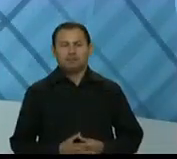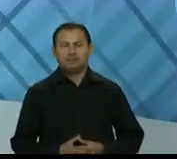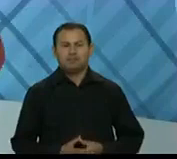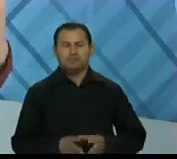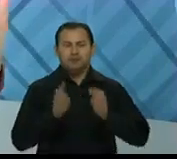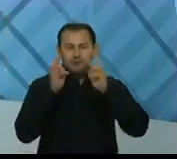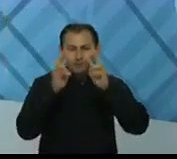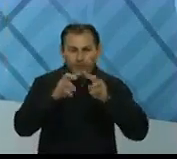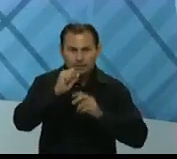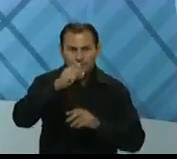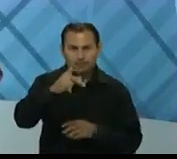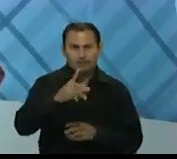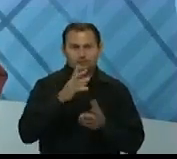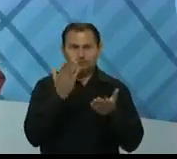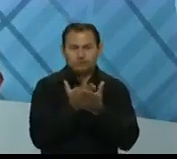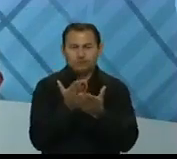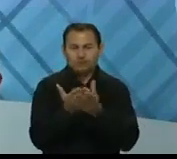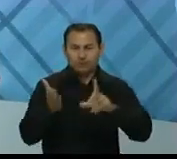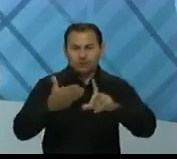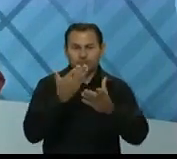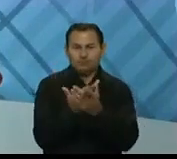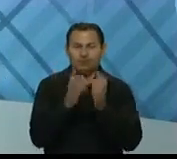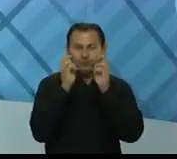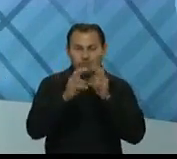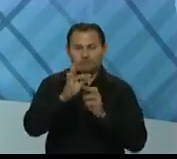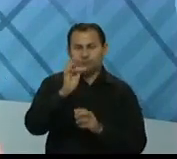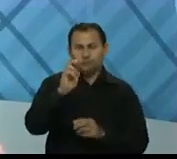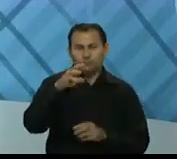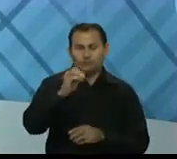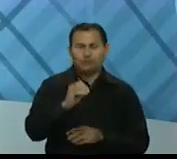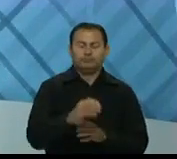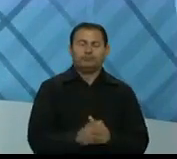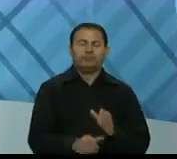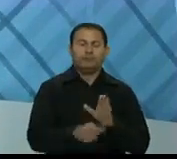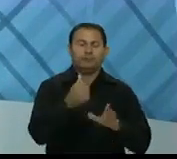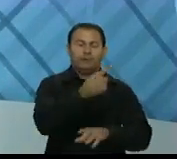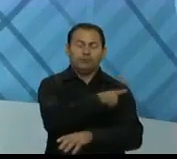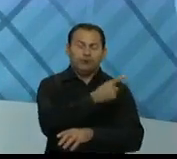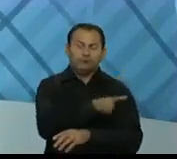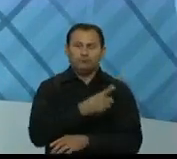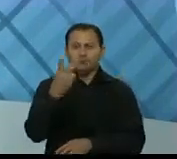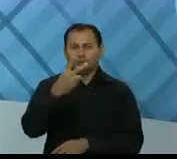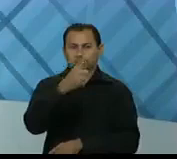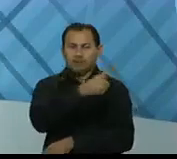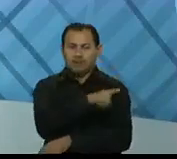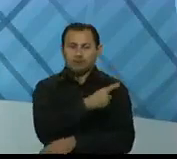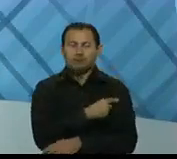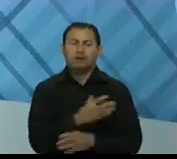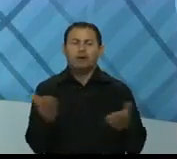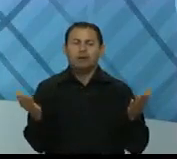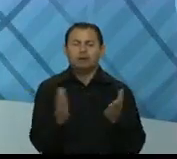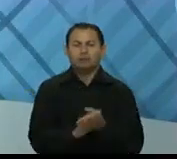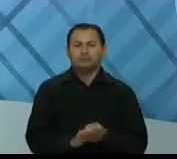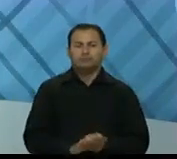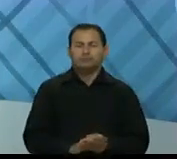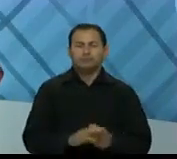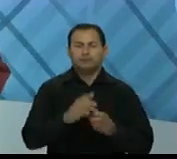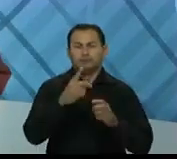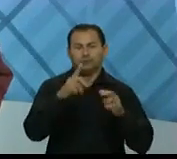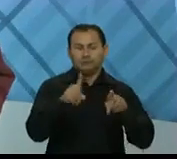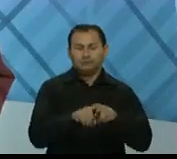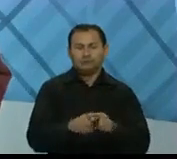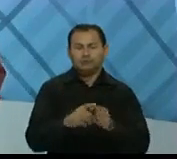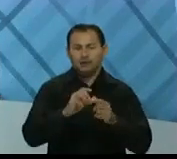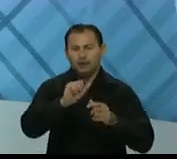Dentre as situações que já resolvemos na nossa aula, vimos a função polinomial do primeiro grau, do segundo grau, a função exponencial, a